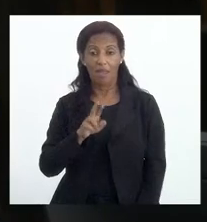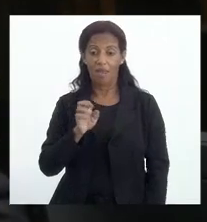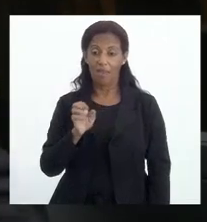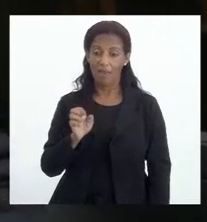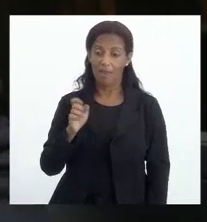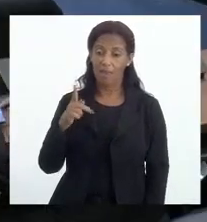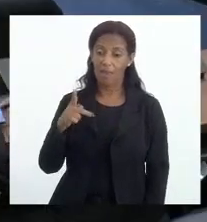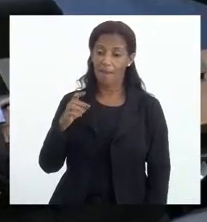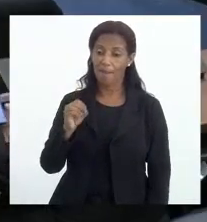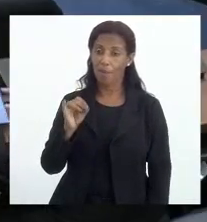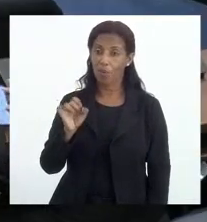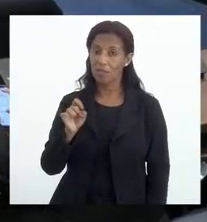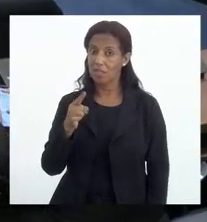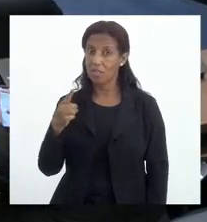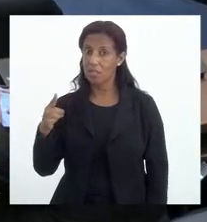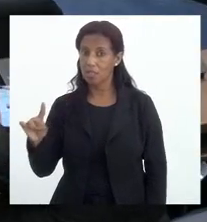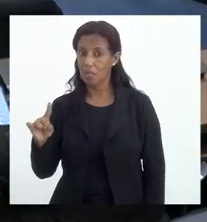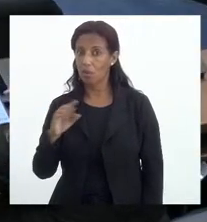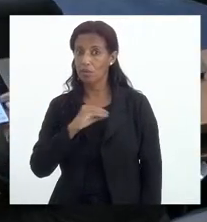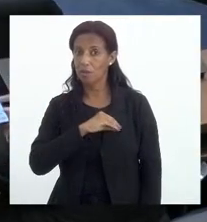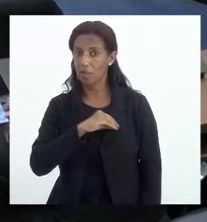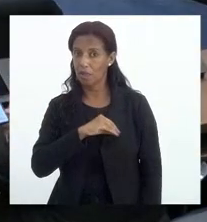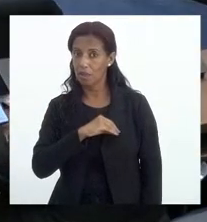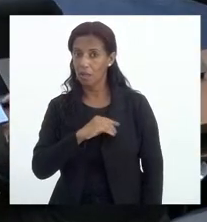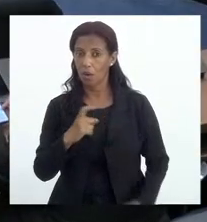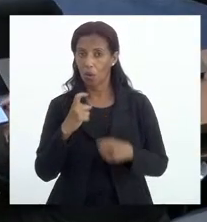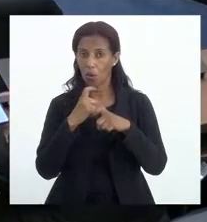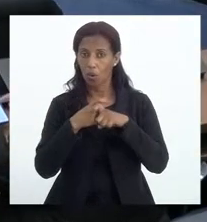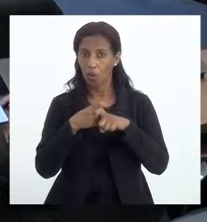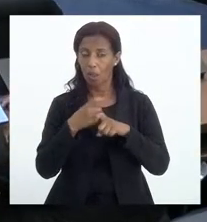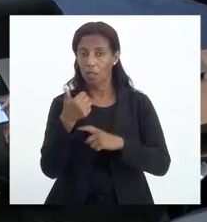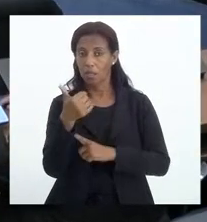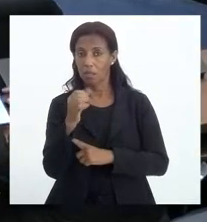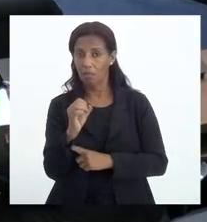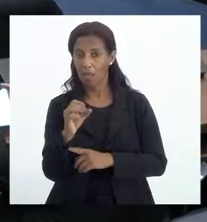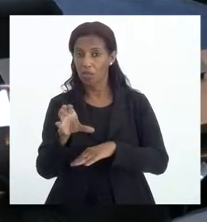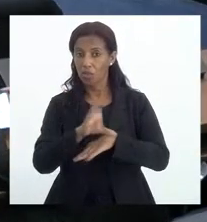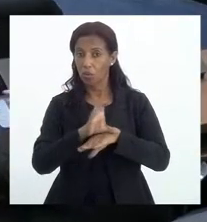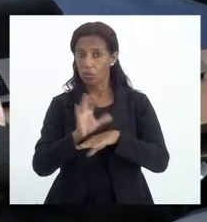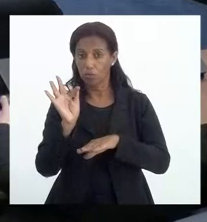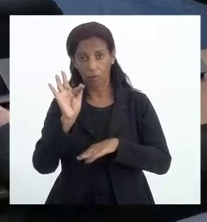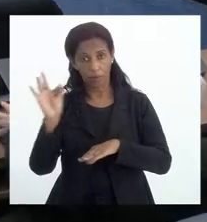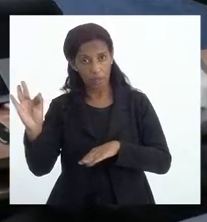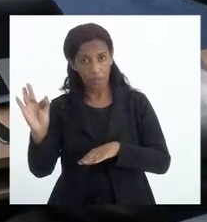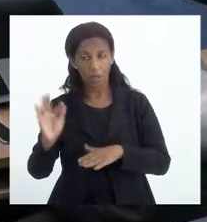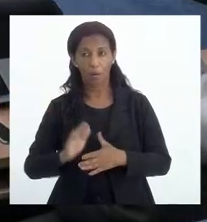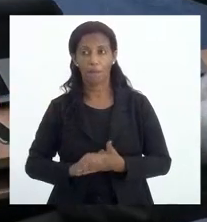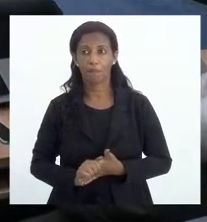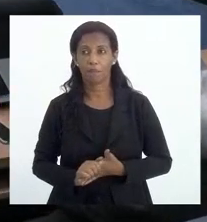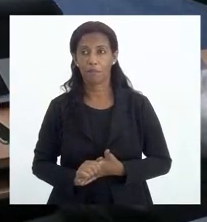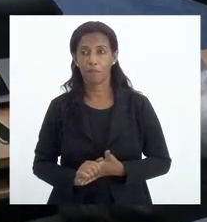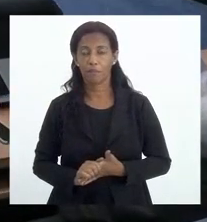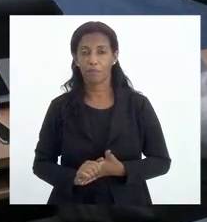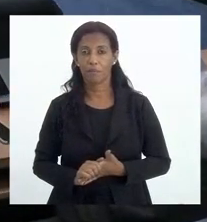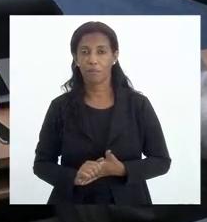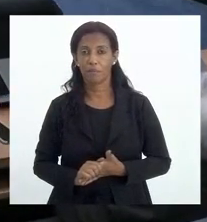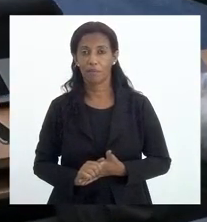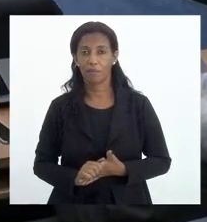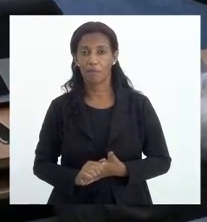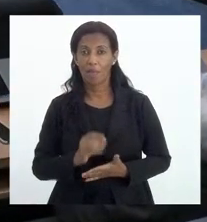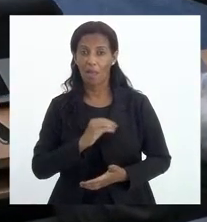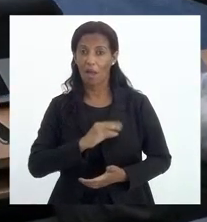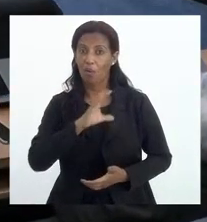está permitido no inciso 10 do artigo 37 da Constituição Federal. Reajuste é outra